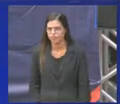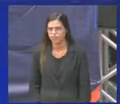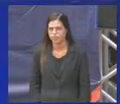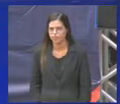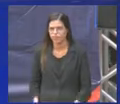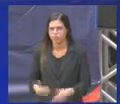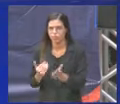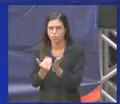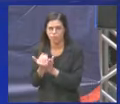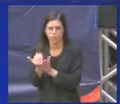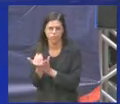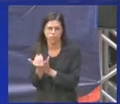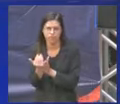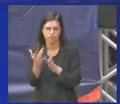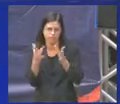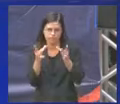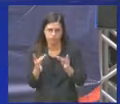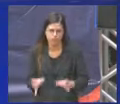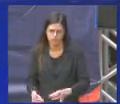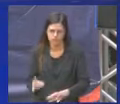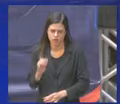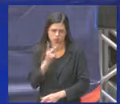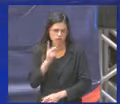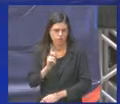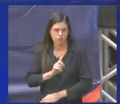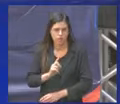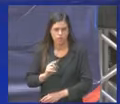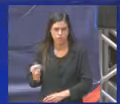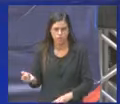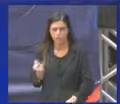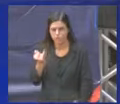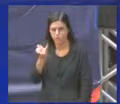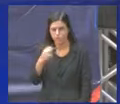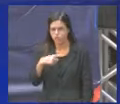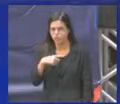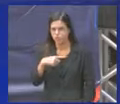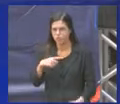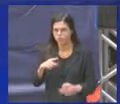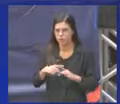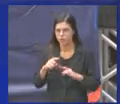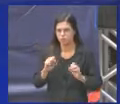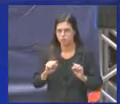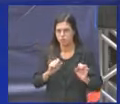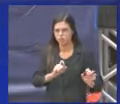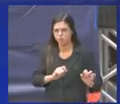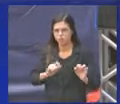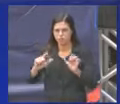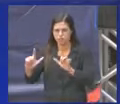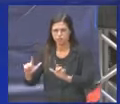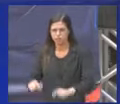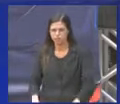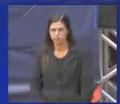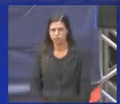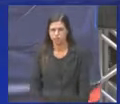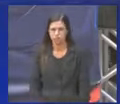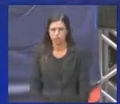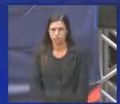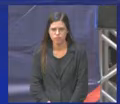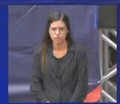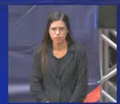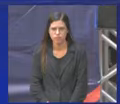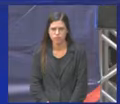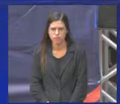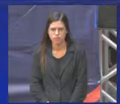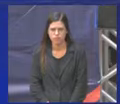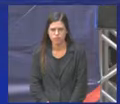entrar muito no detalhe, eu acho que isso daqui é importante a gente ter, mas pode avançando um pouquinho. Importante ter um